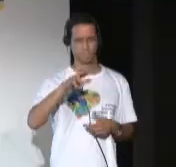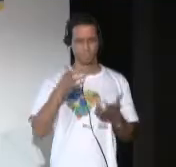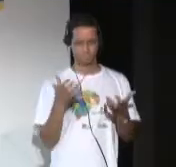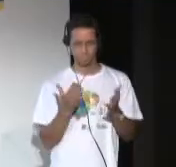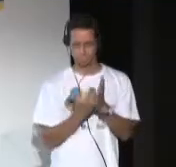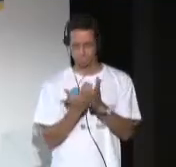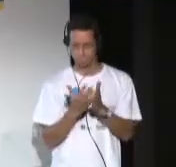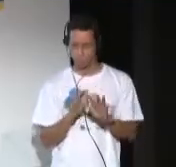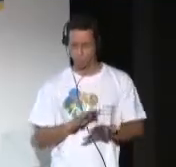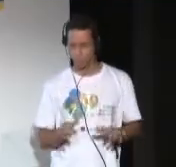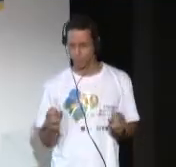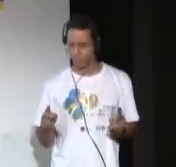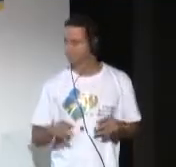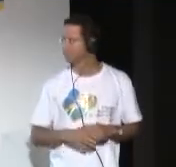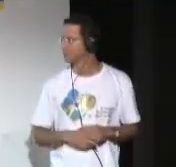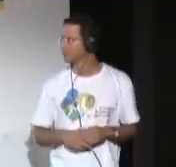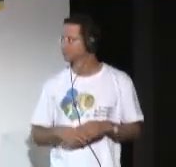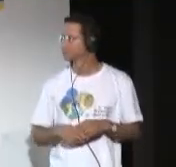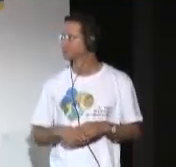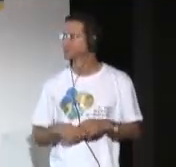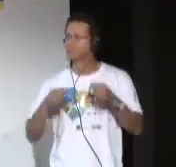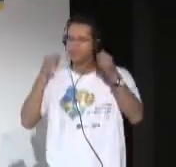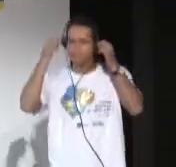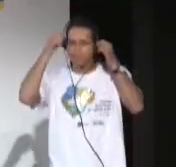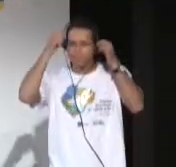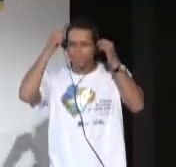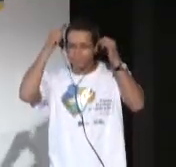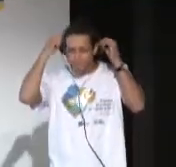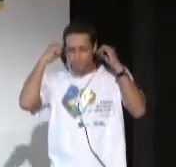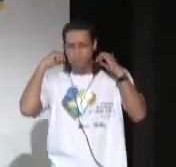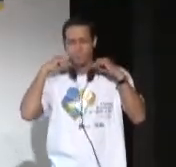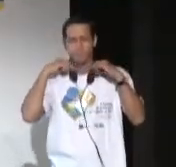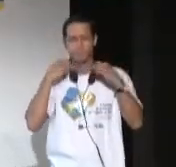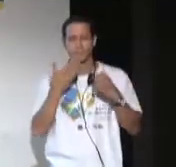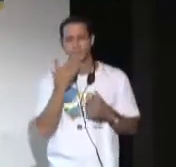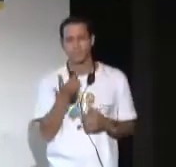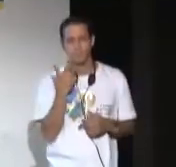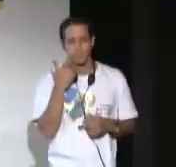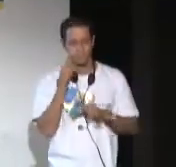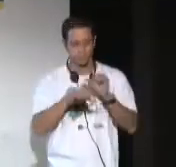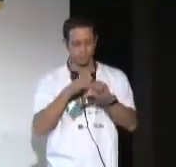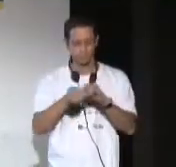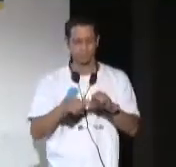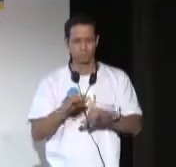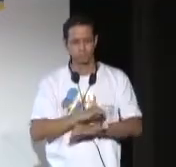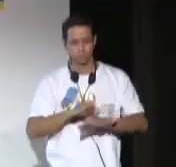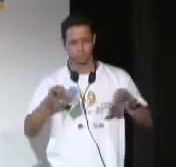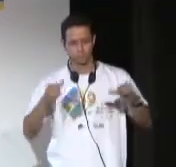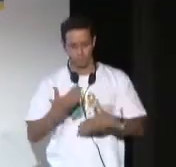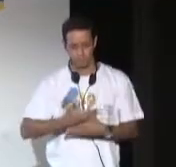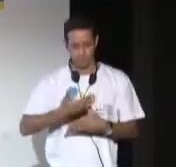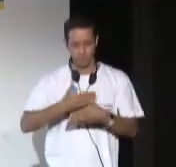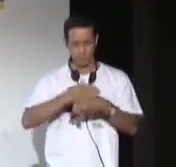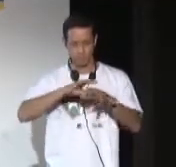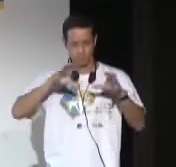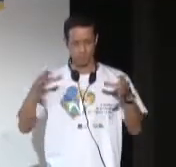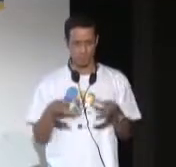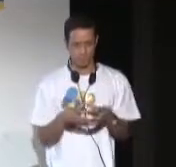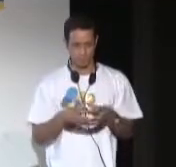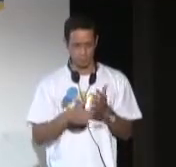Ok. Me pediram que fizesse uma correção aqui, eu peço desculpas em público, que essa construção coletiva